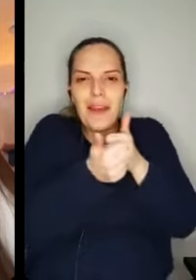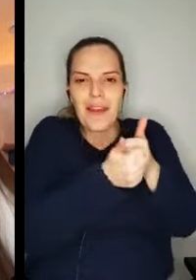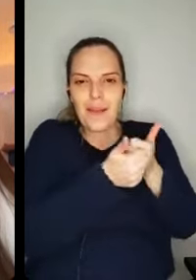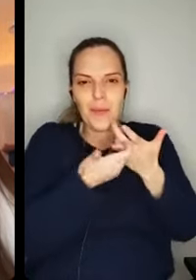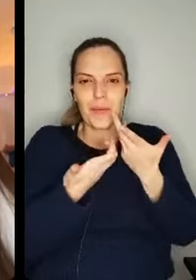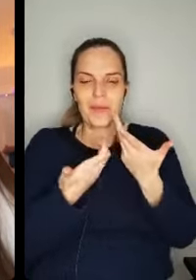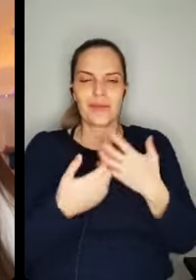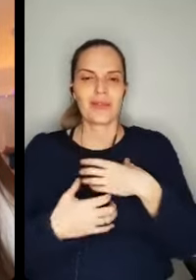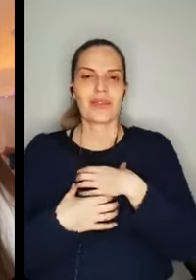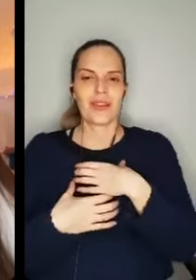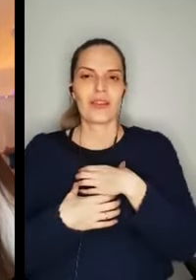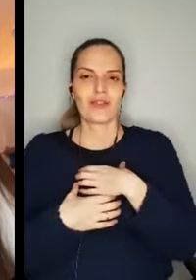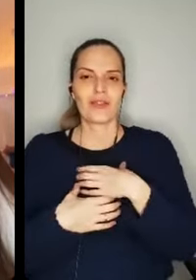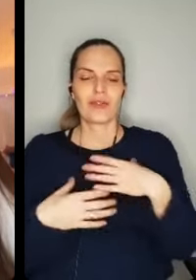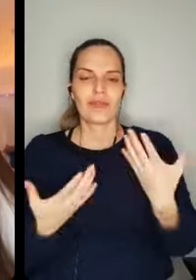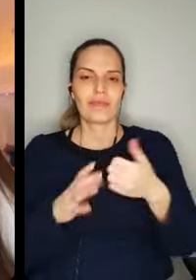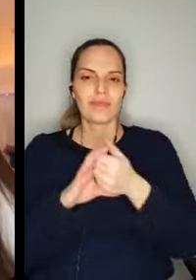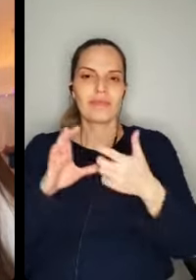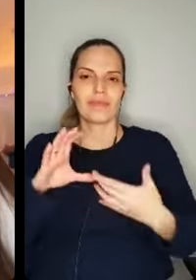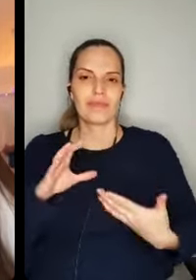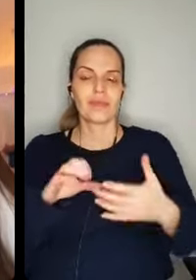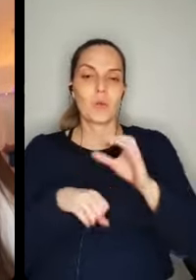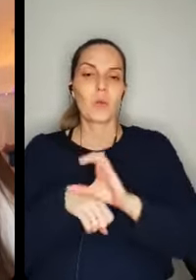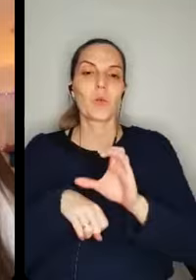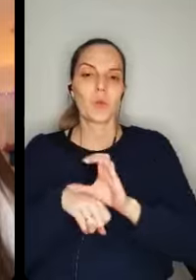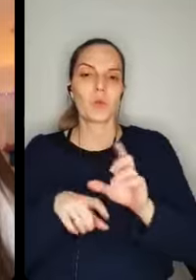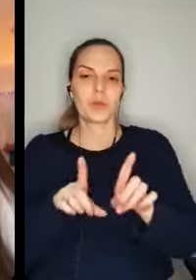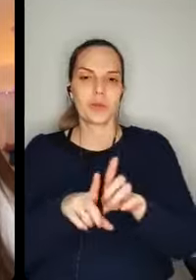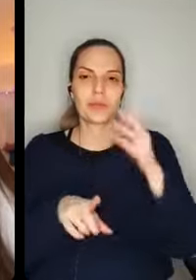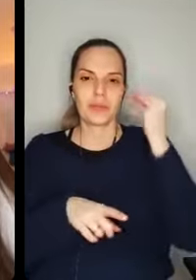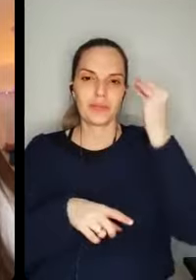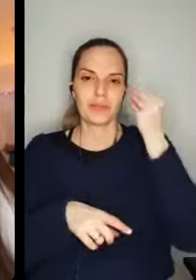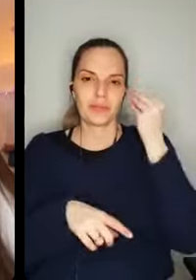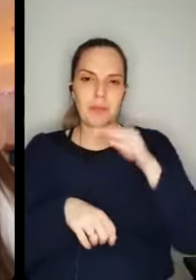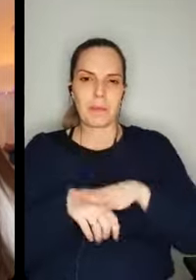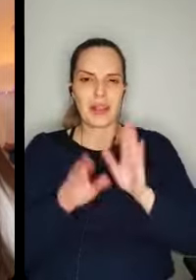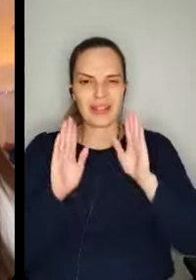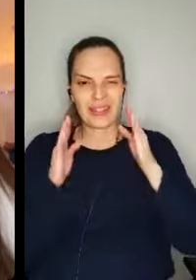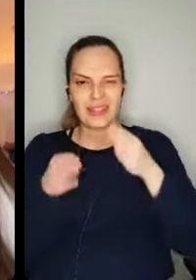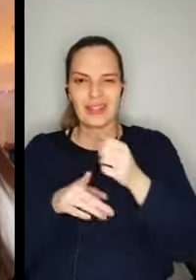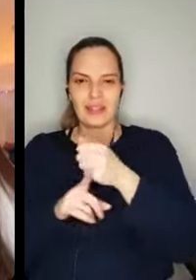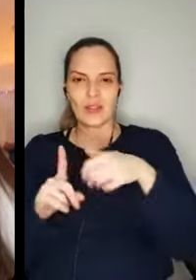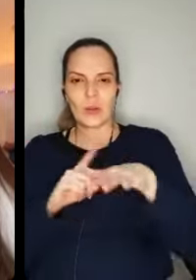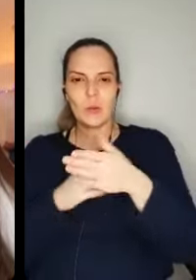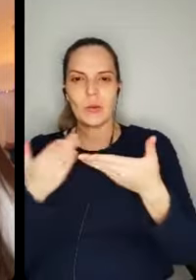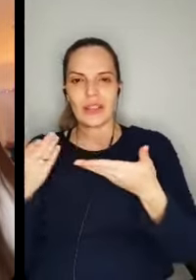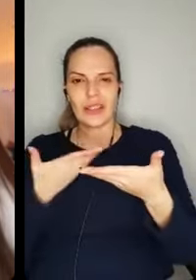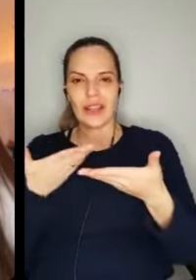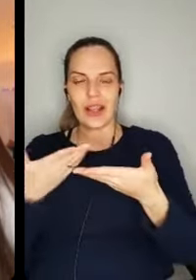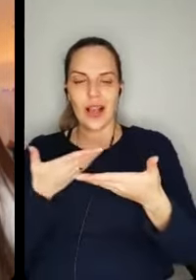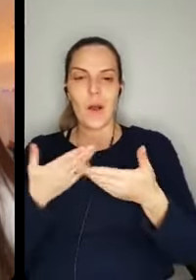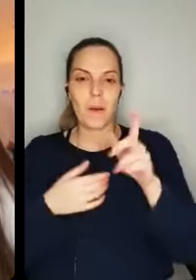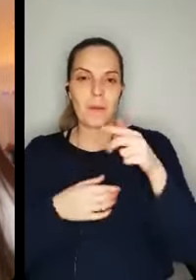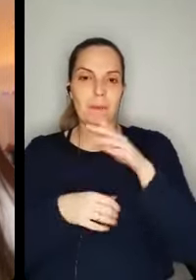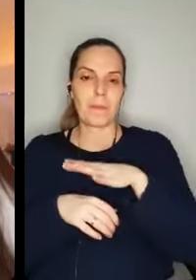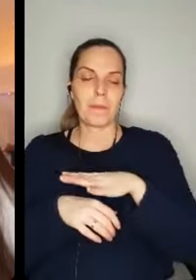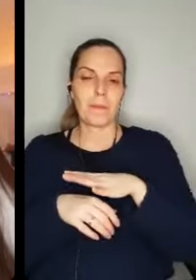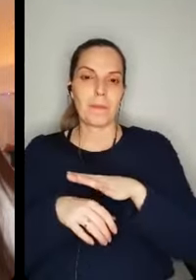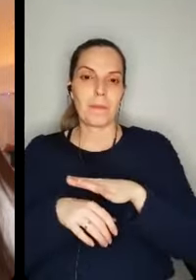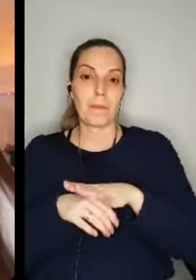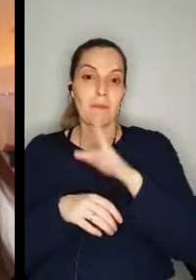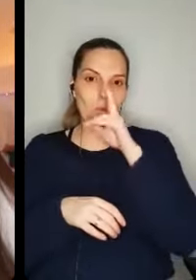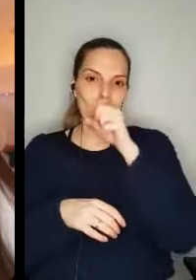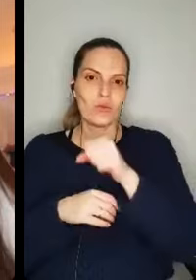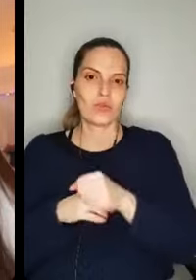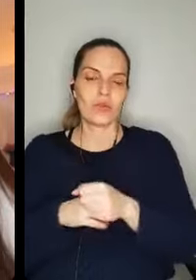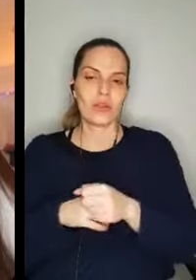essa característica do curso, assim, mas talvez voltado para o lado social, assim, é até mais forte, né? E também queria pedir para você,